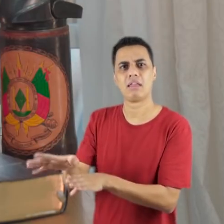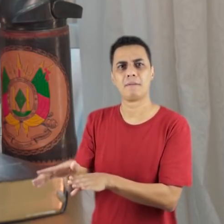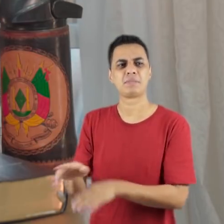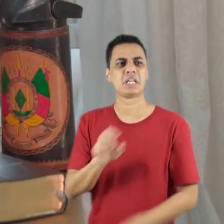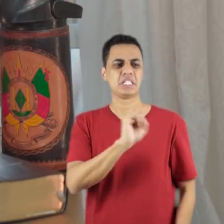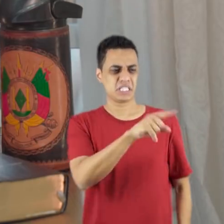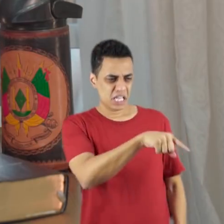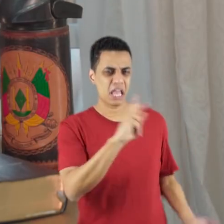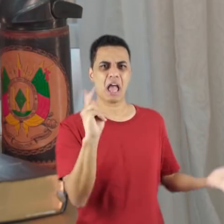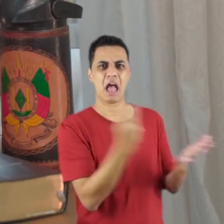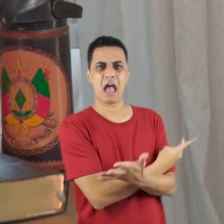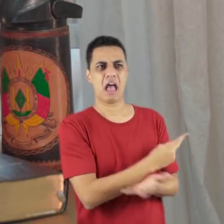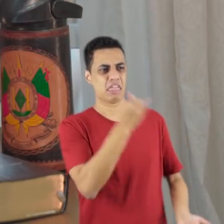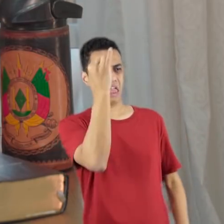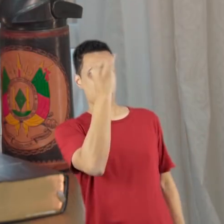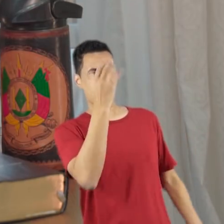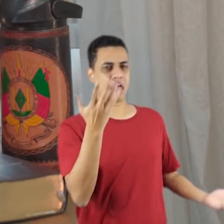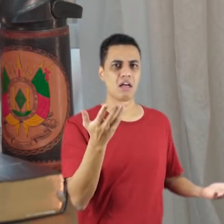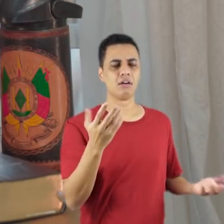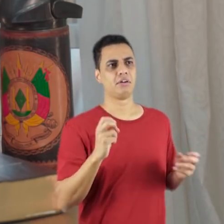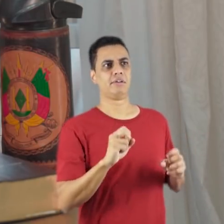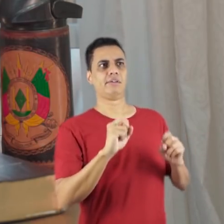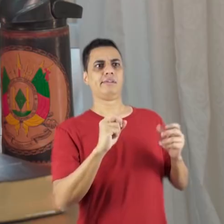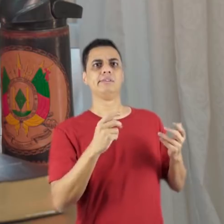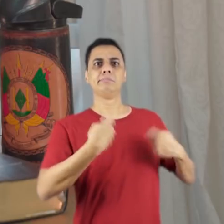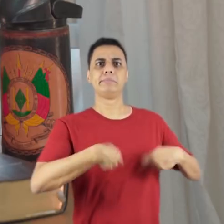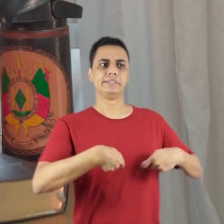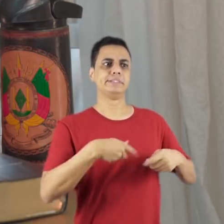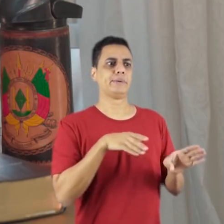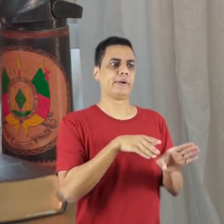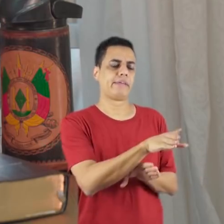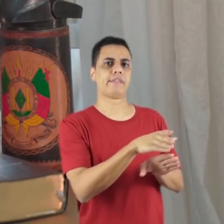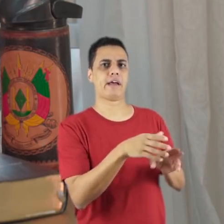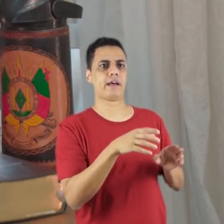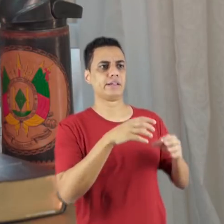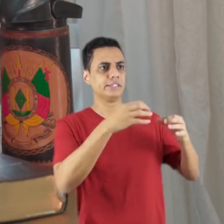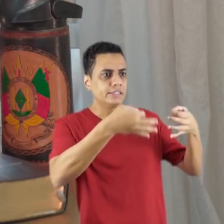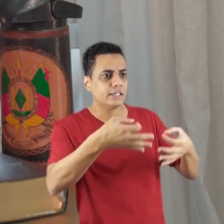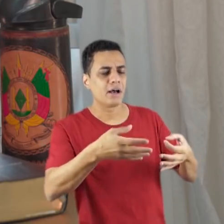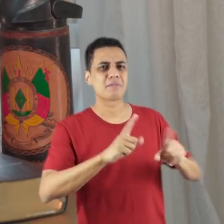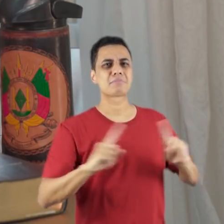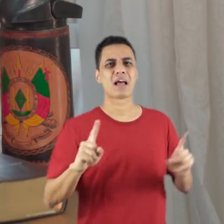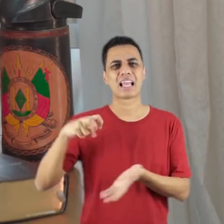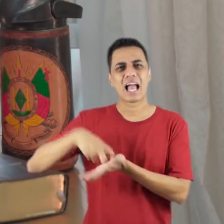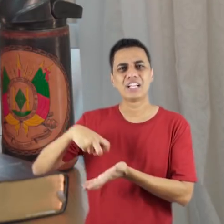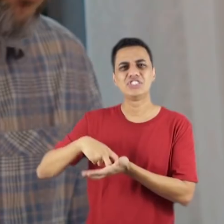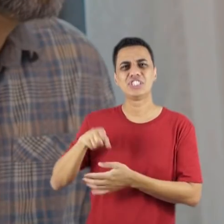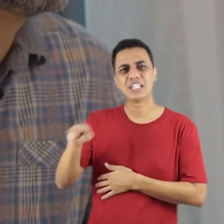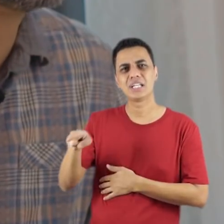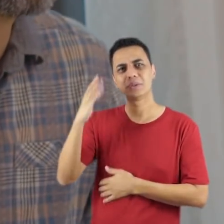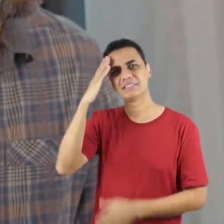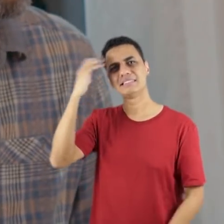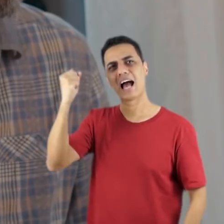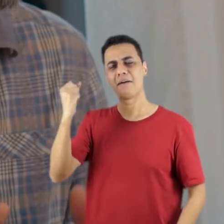o zombador, que é um xiru que comete o erro de propósito, vai ensinar uma lição para o ignorante. Mas castigar o sábio?